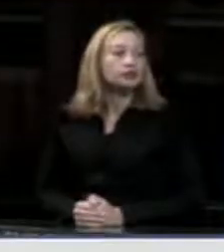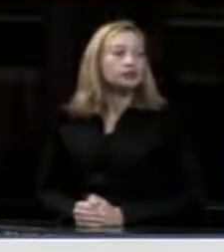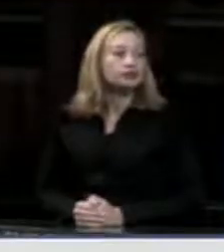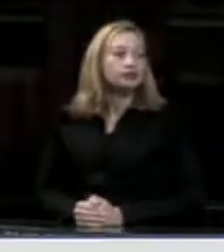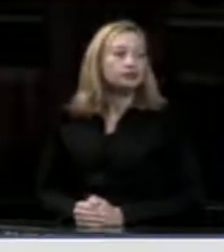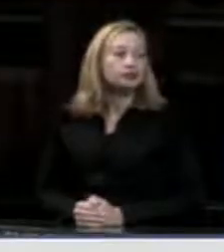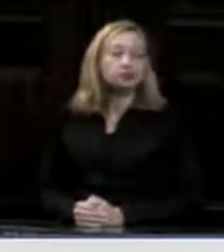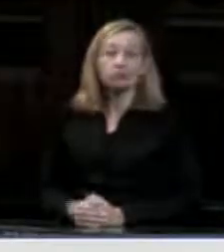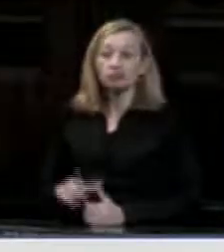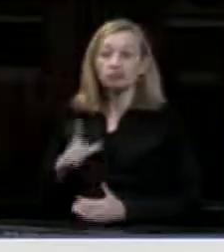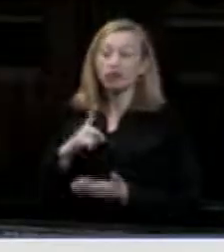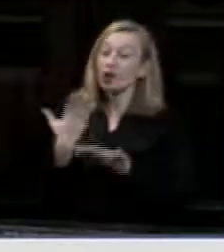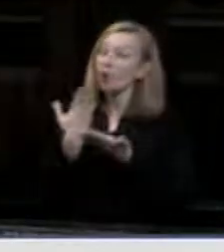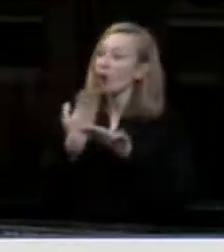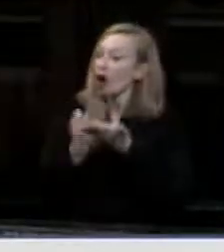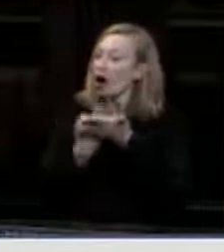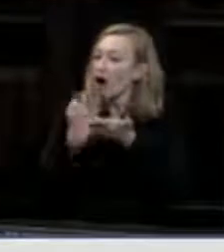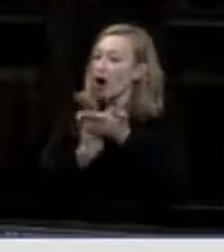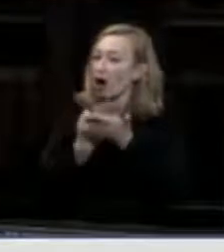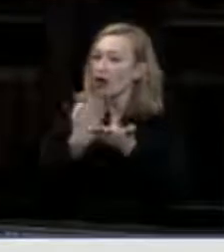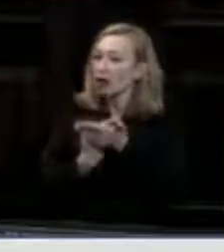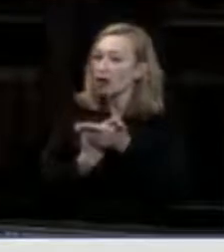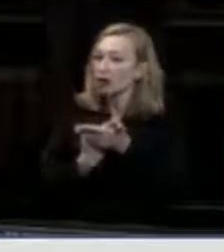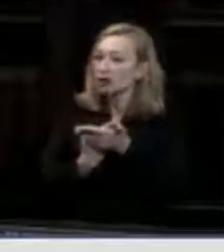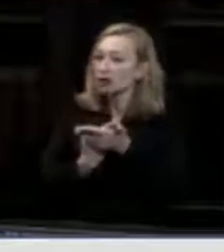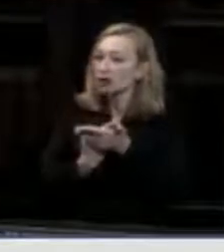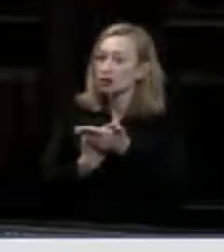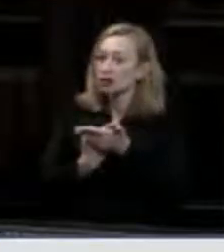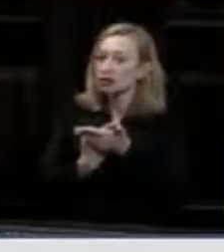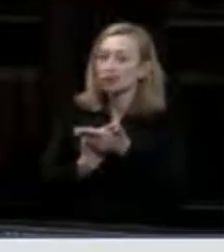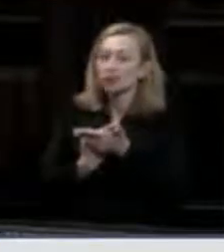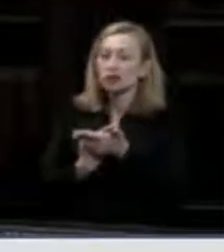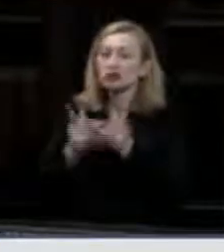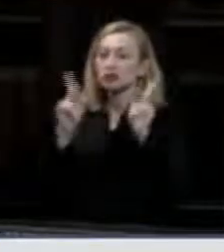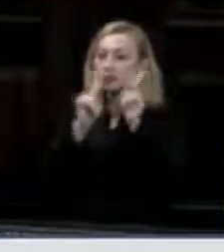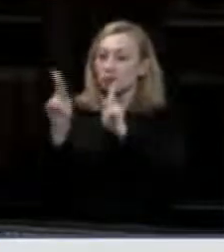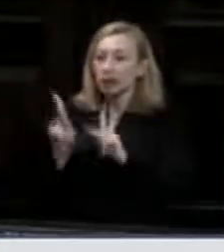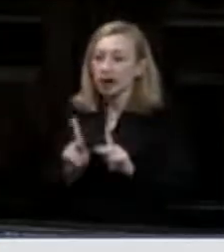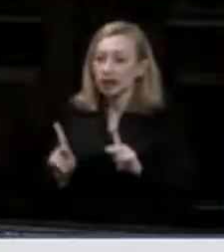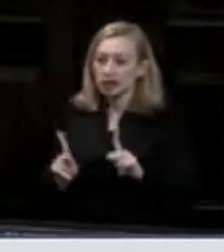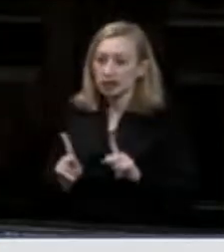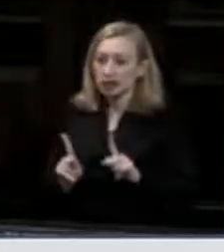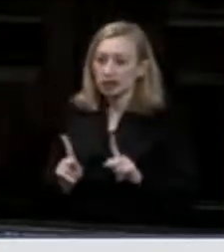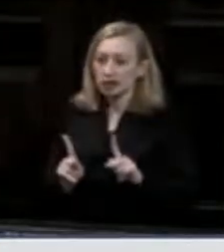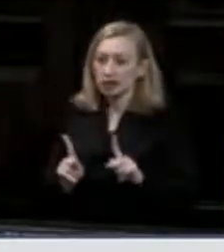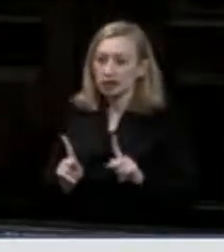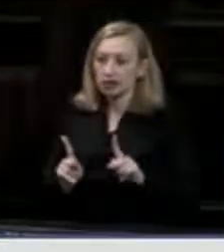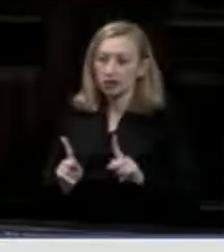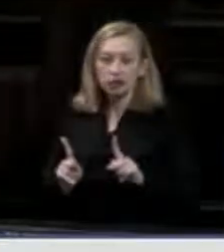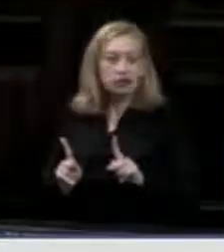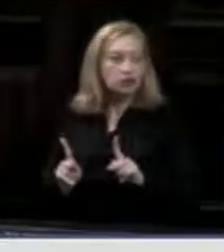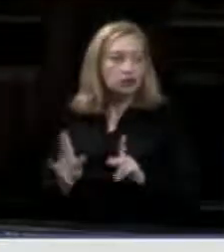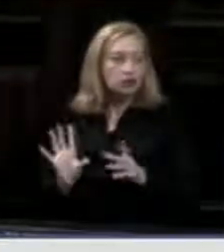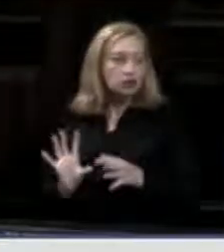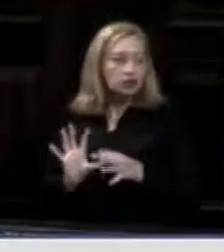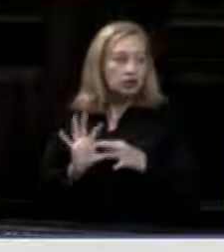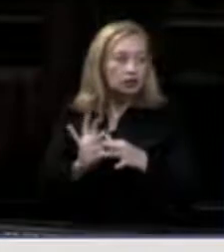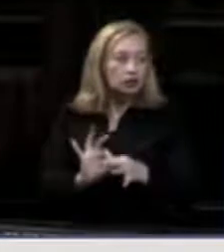uma aura de paz e conciliação na